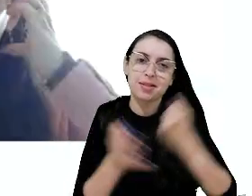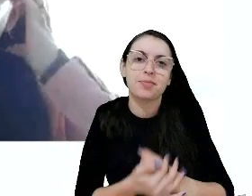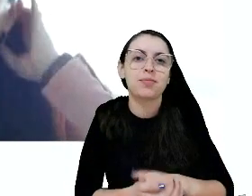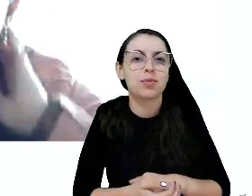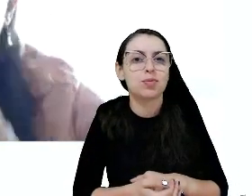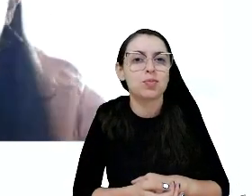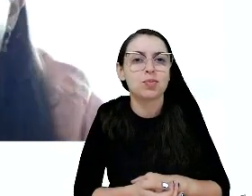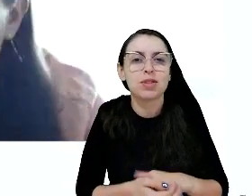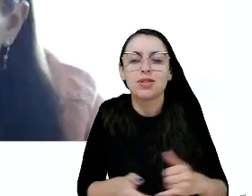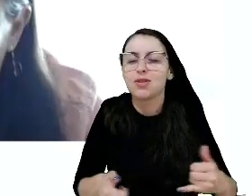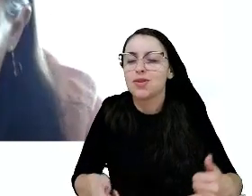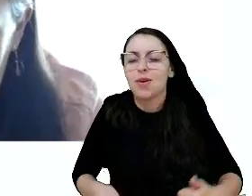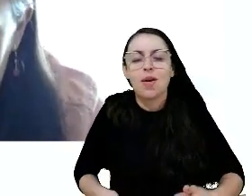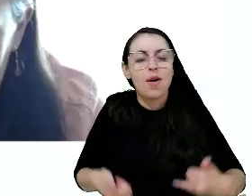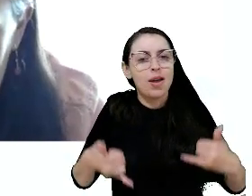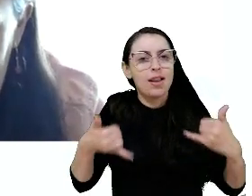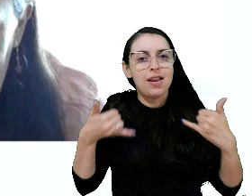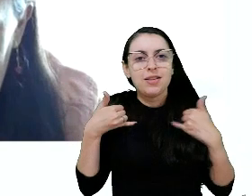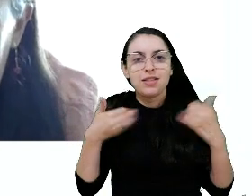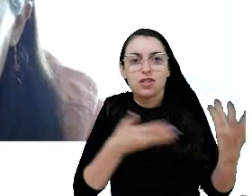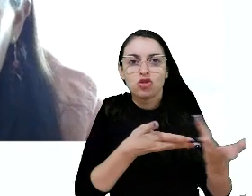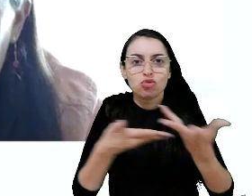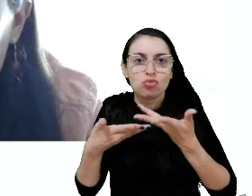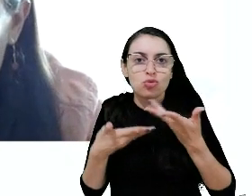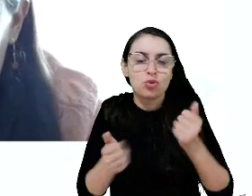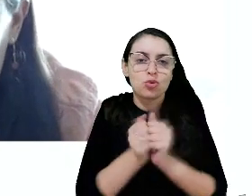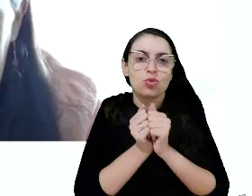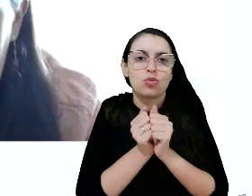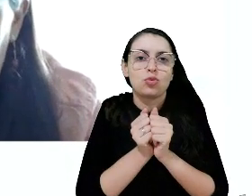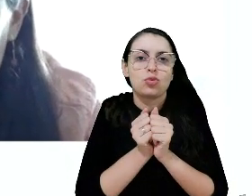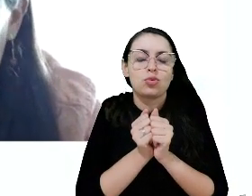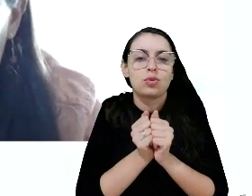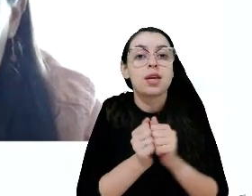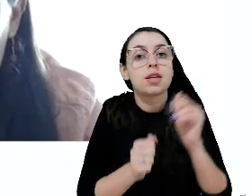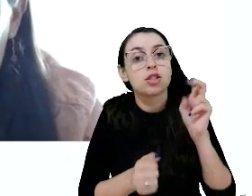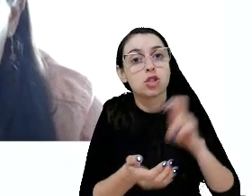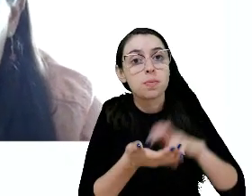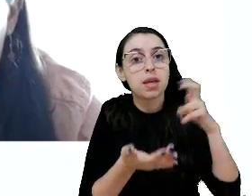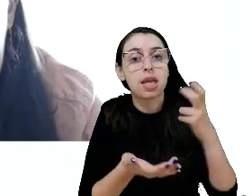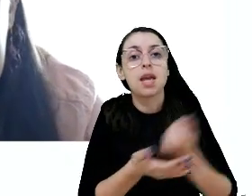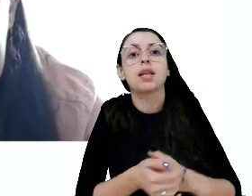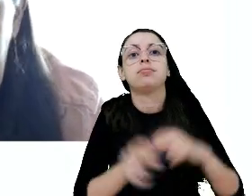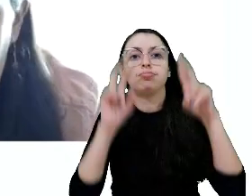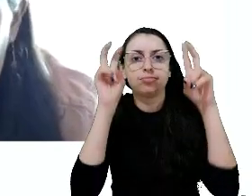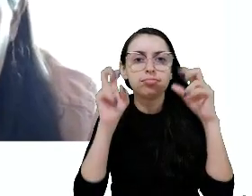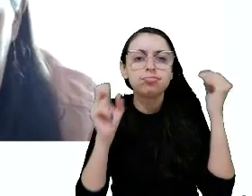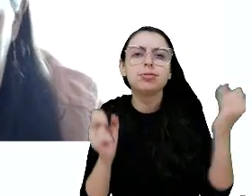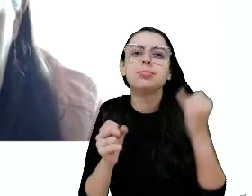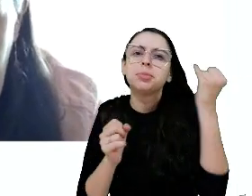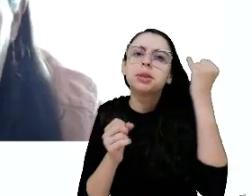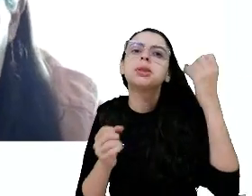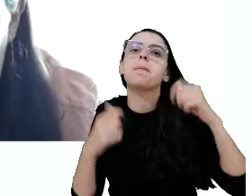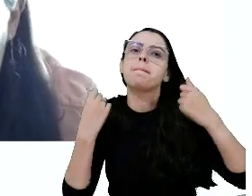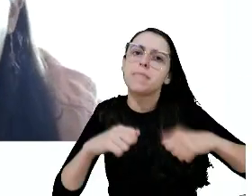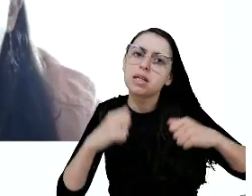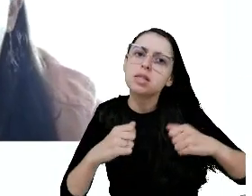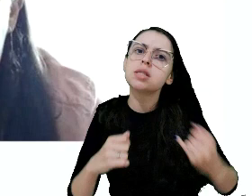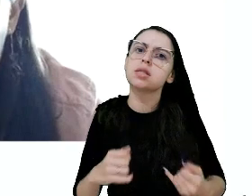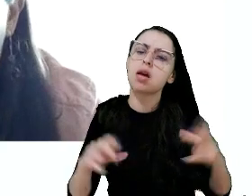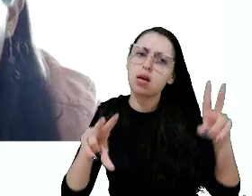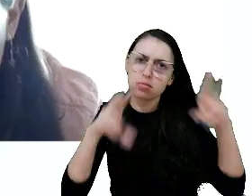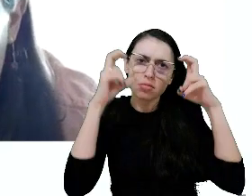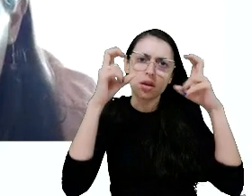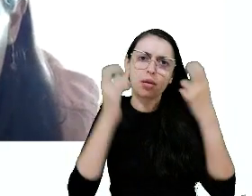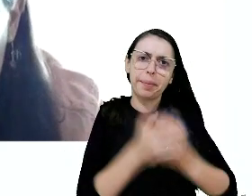encerramento. Olha, foi uma honra estar aqui com vocês essa manhã, temas incríveis que precisam, né, ser